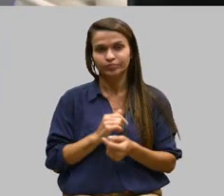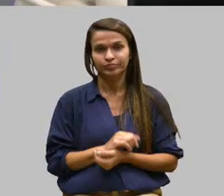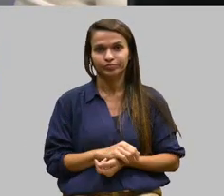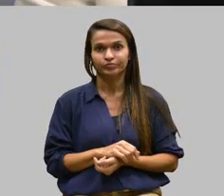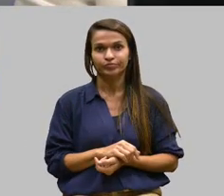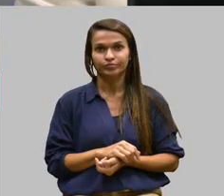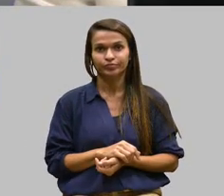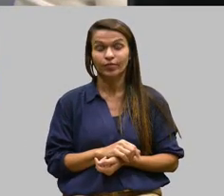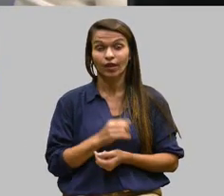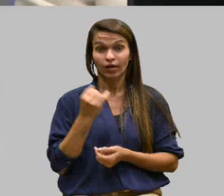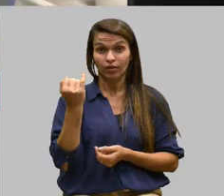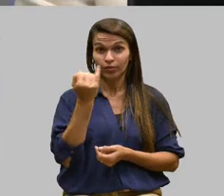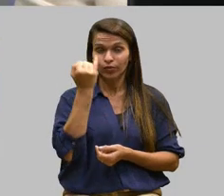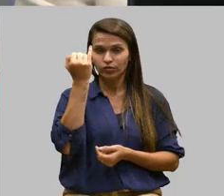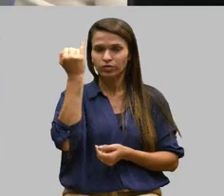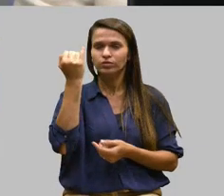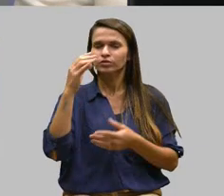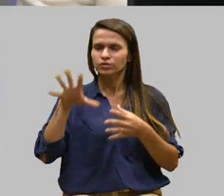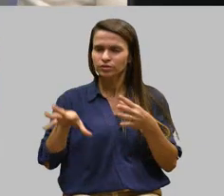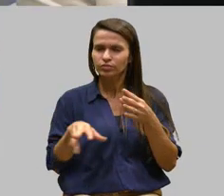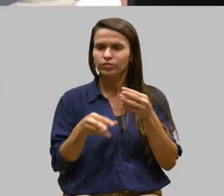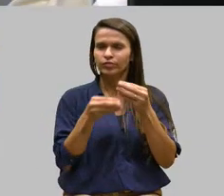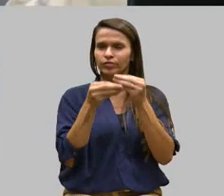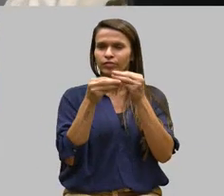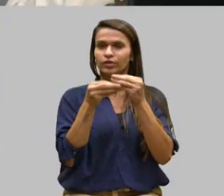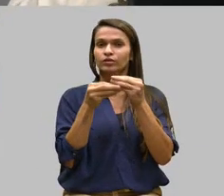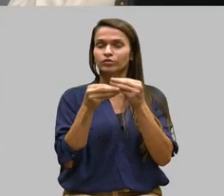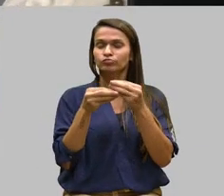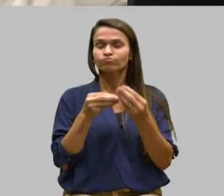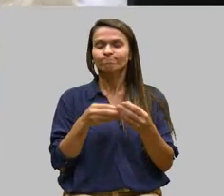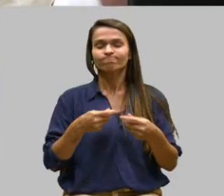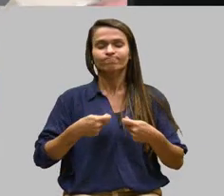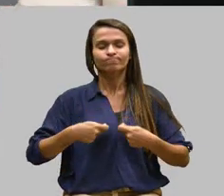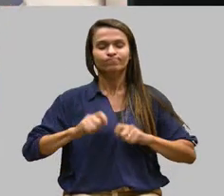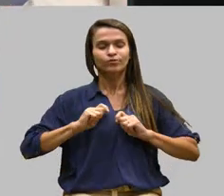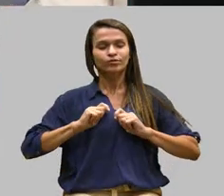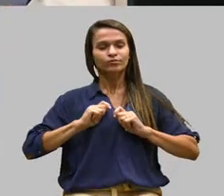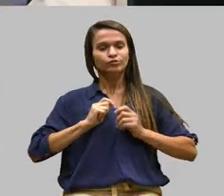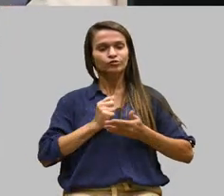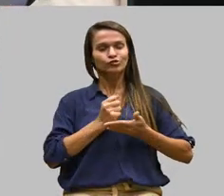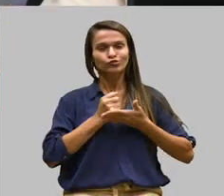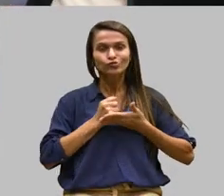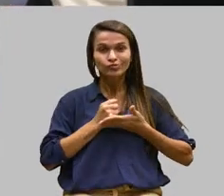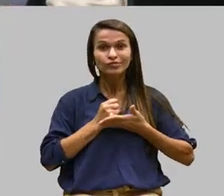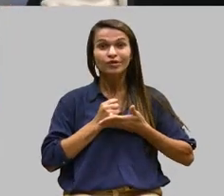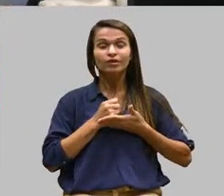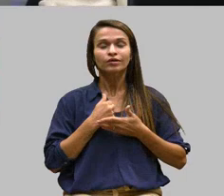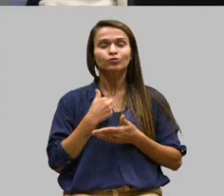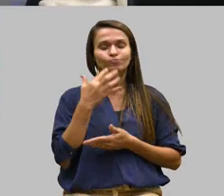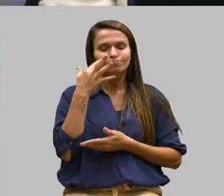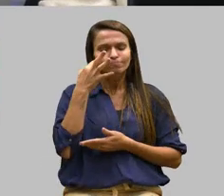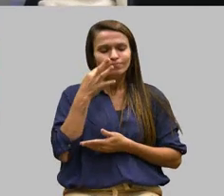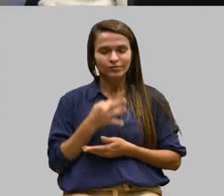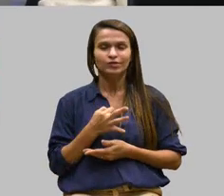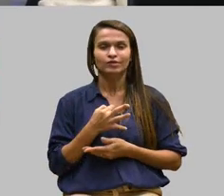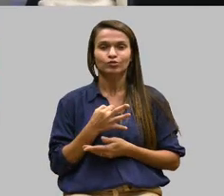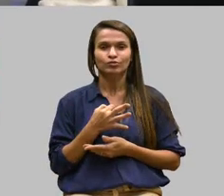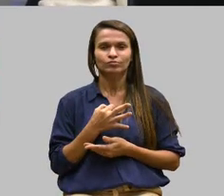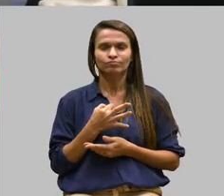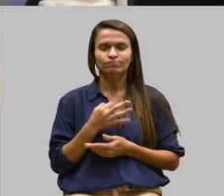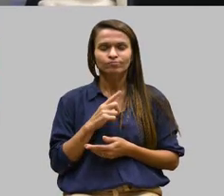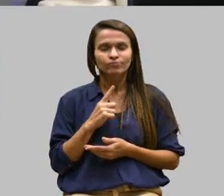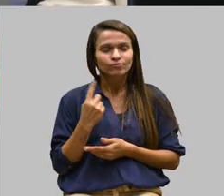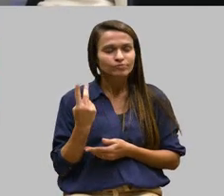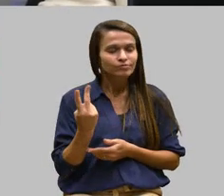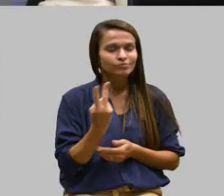muito importante essa contribuição muito nos ajuda e eu tenho certeza que enriqueceu